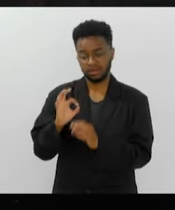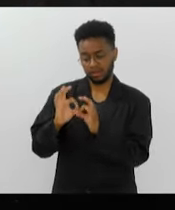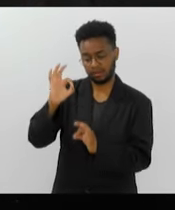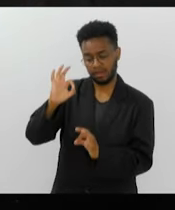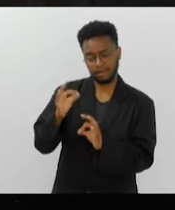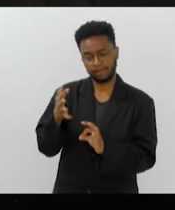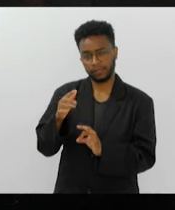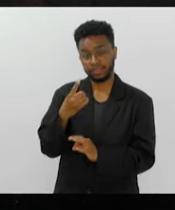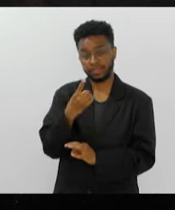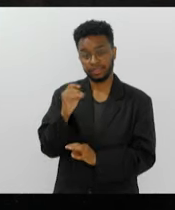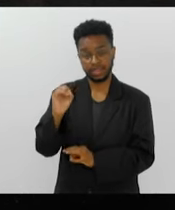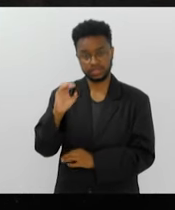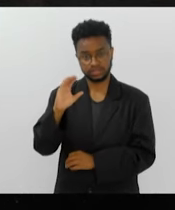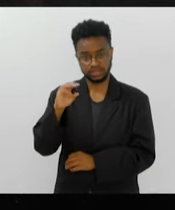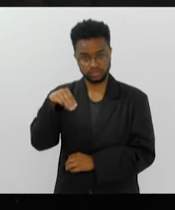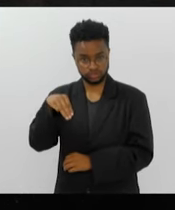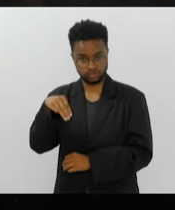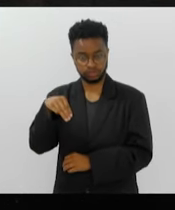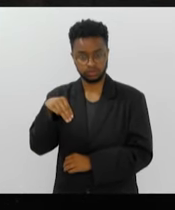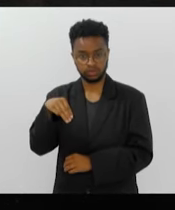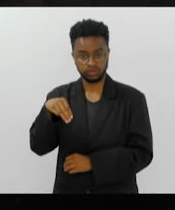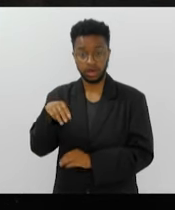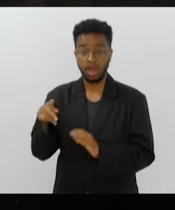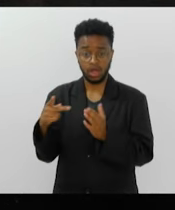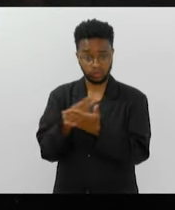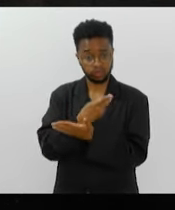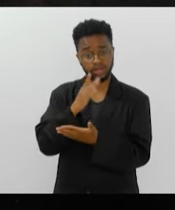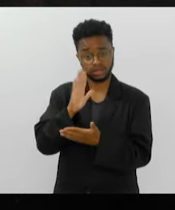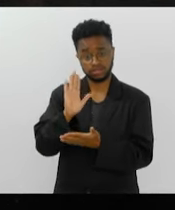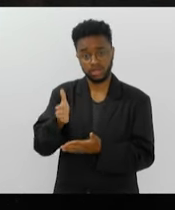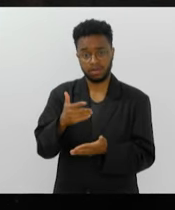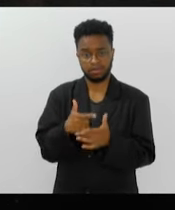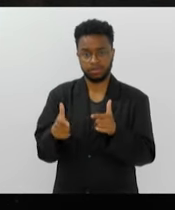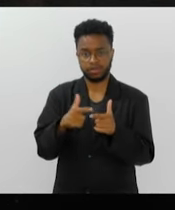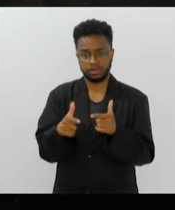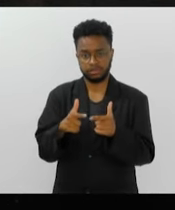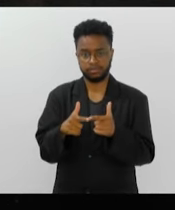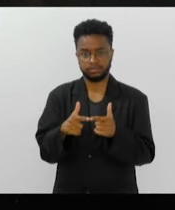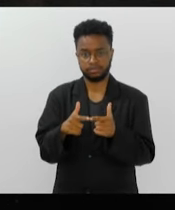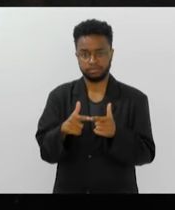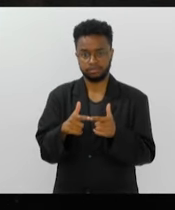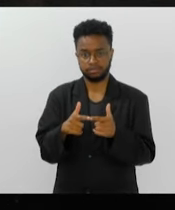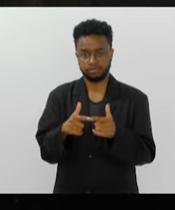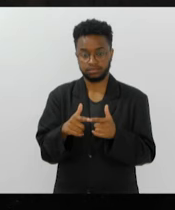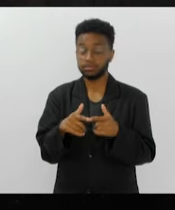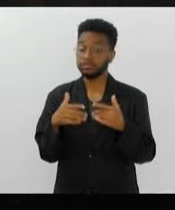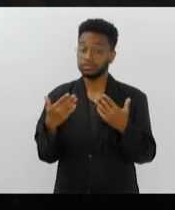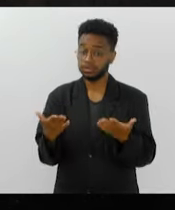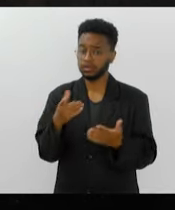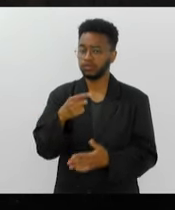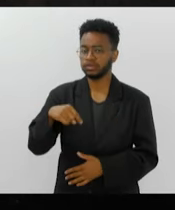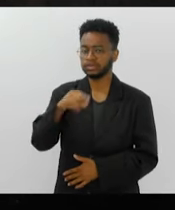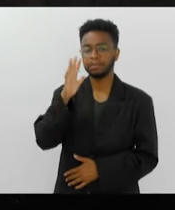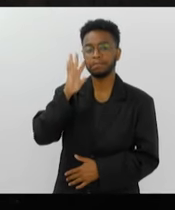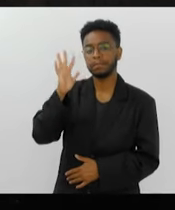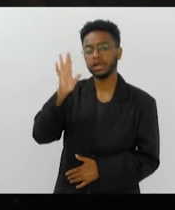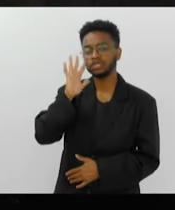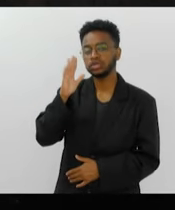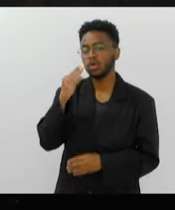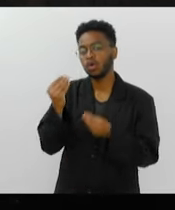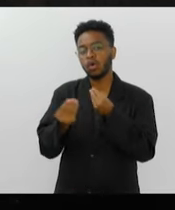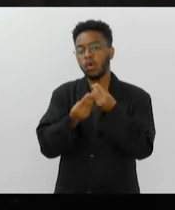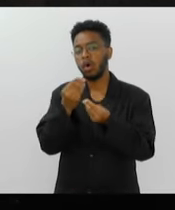10 cm já temos tragédia Prof a dimensão dessa